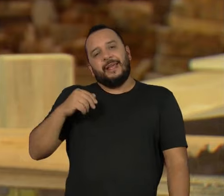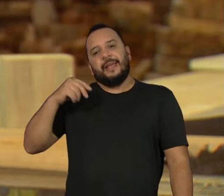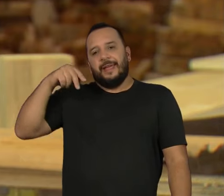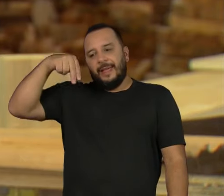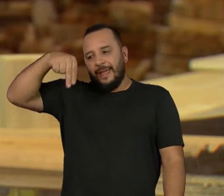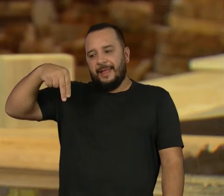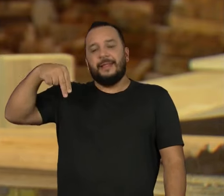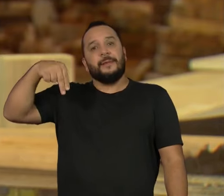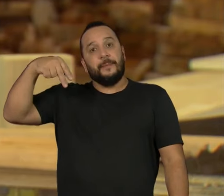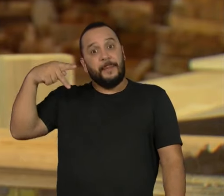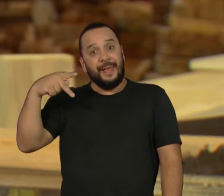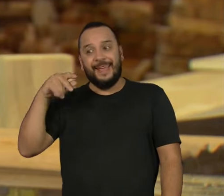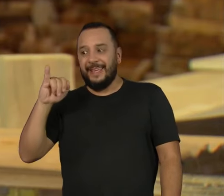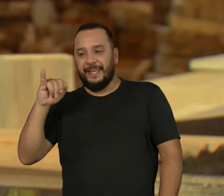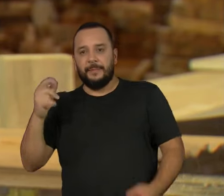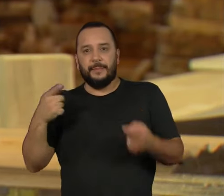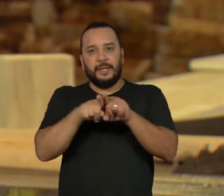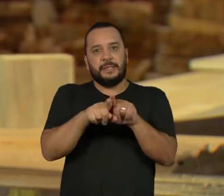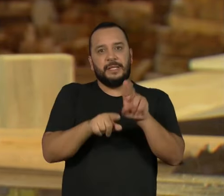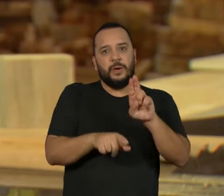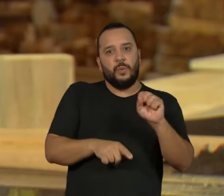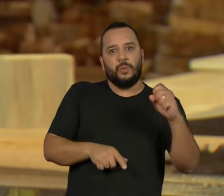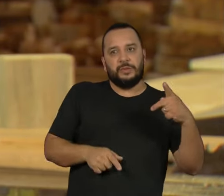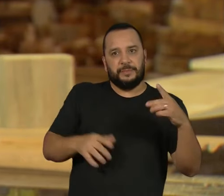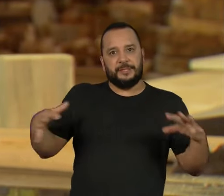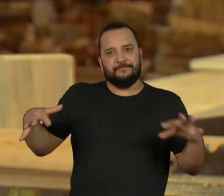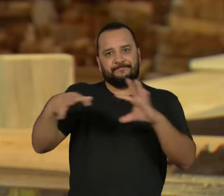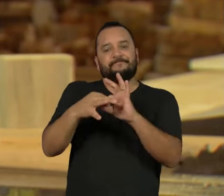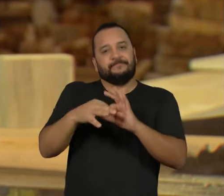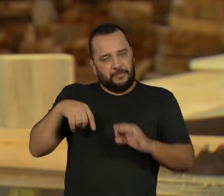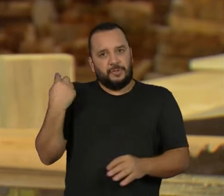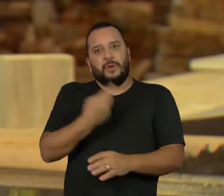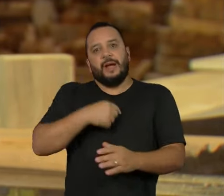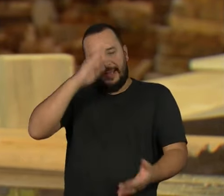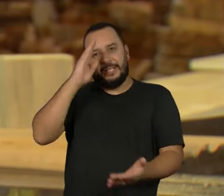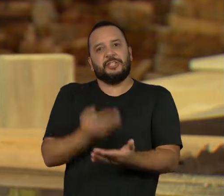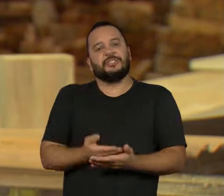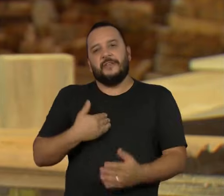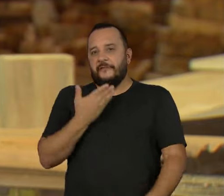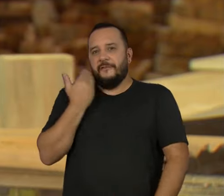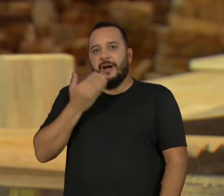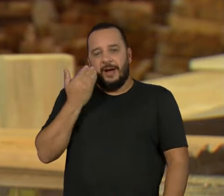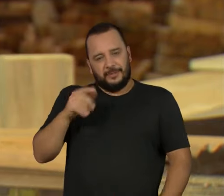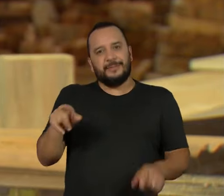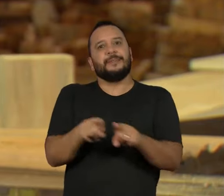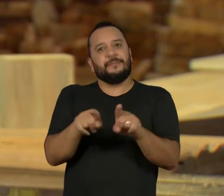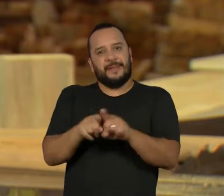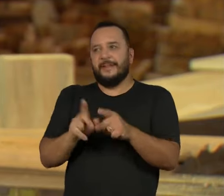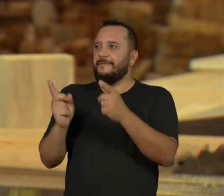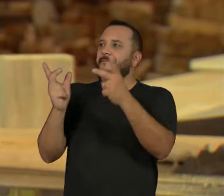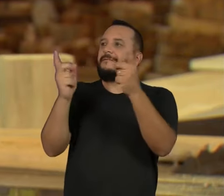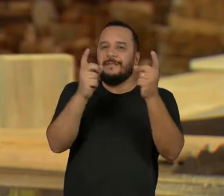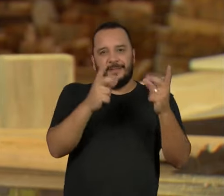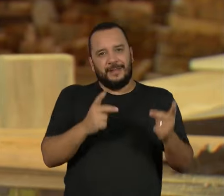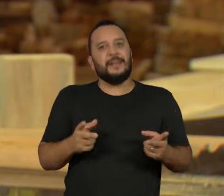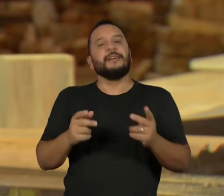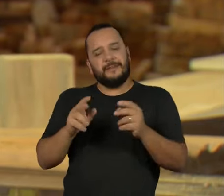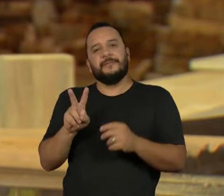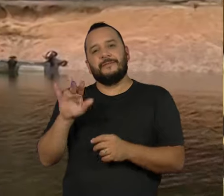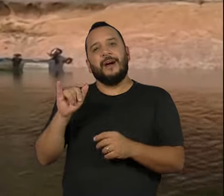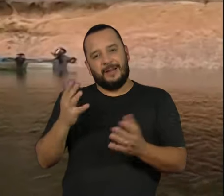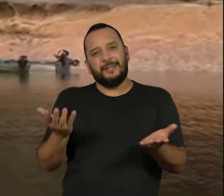Então, esse é o método que a gente acredita que ele vai ser mais fácil, vai ser propagado, né, mais fácil de ser utilizado